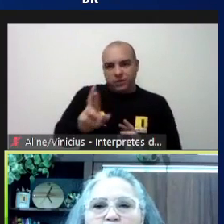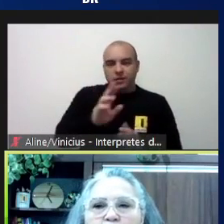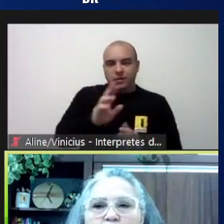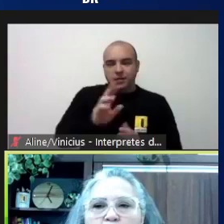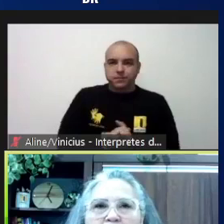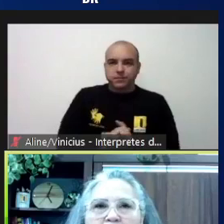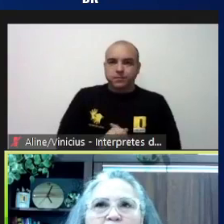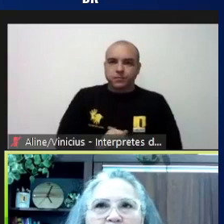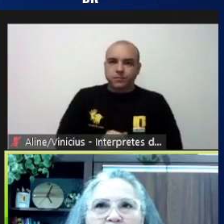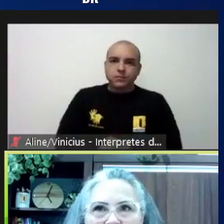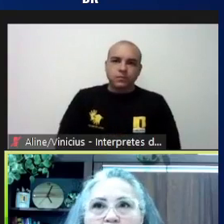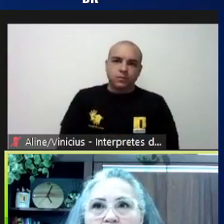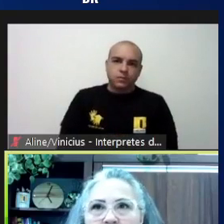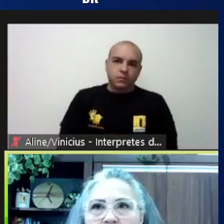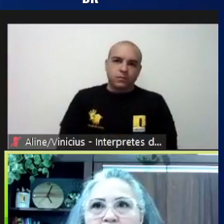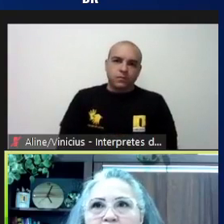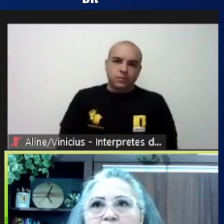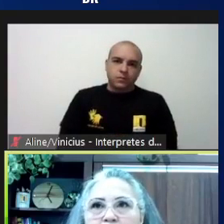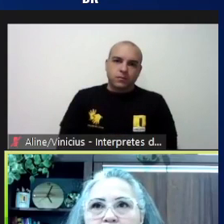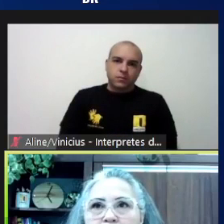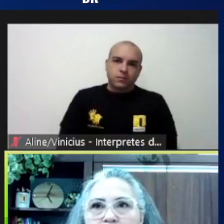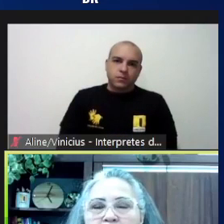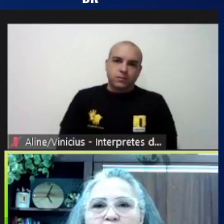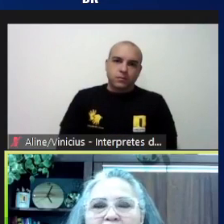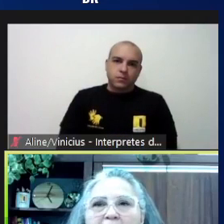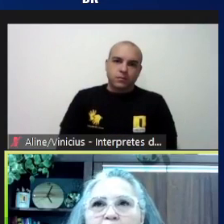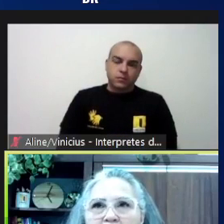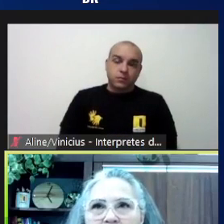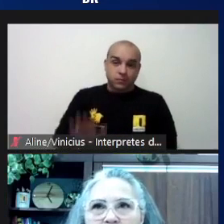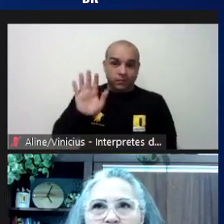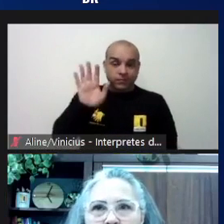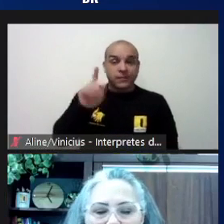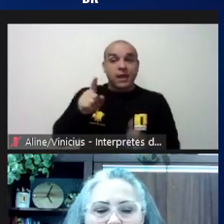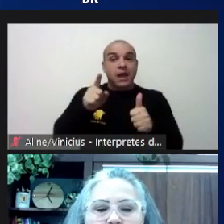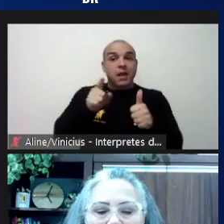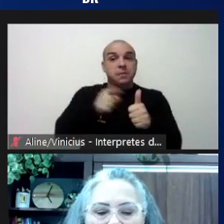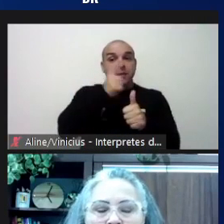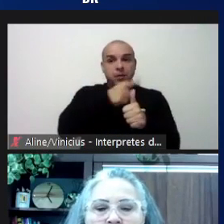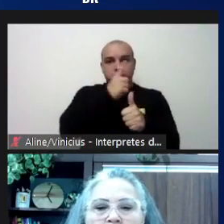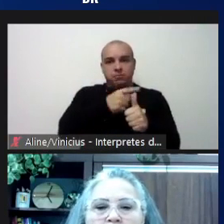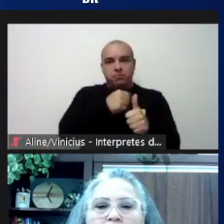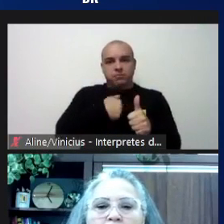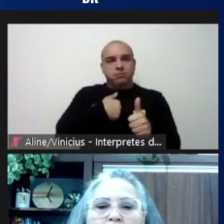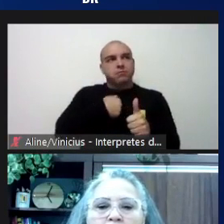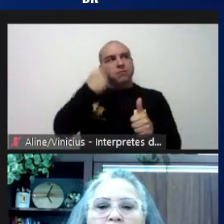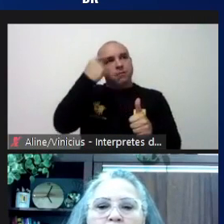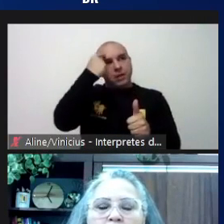estrutura das nossas escolas. Vamos começar por aí.